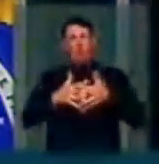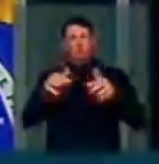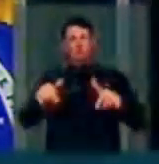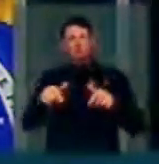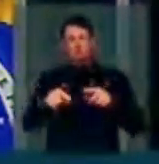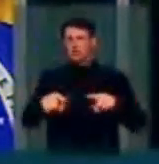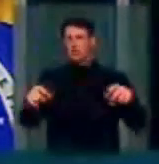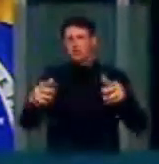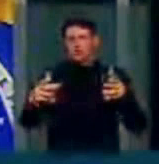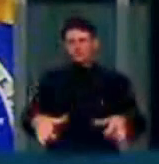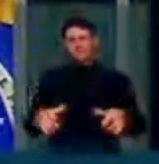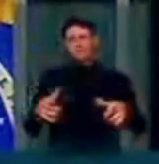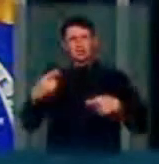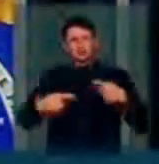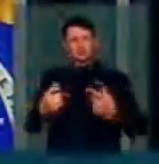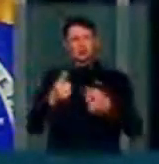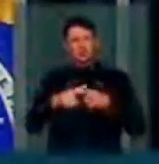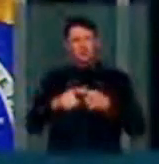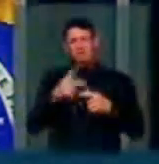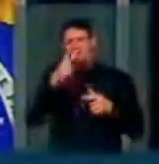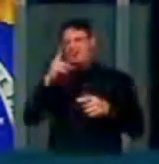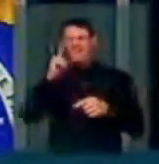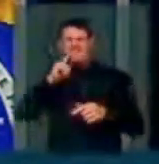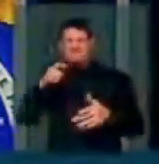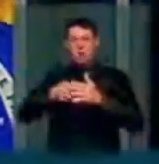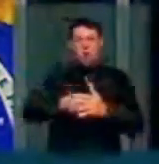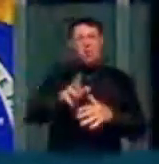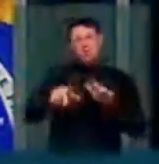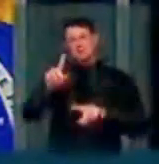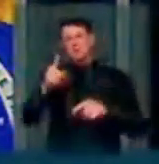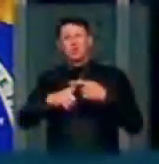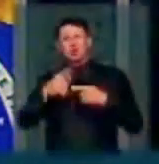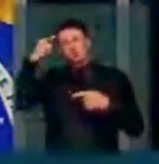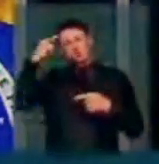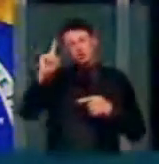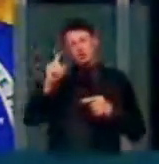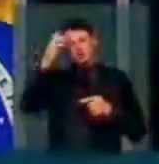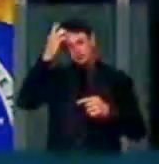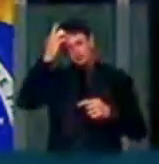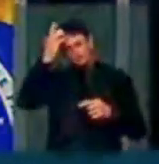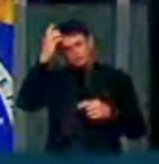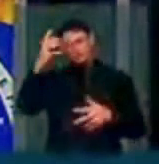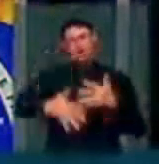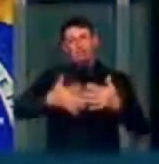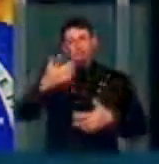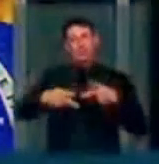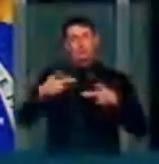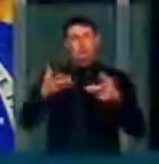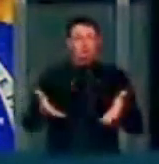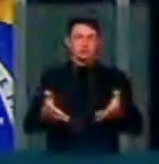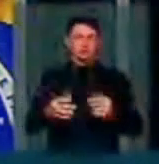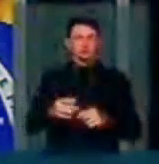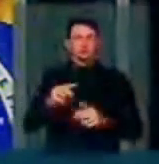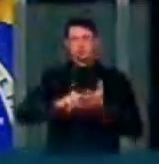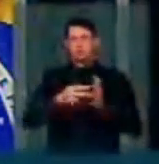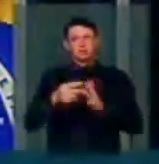nessa área, que são às vezes colocadas propositadamente, às vezes não, às vezes por não entendimento, que atravancam o andamento do projeto e que não tem nenhum